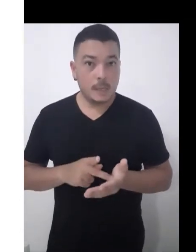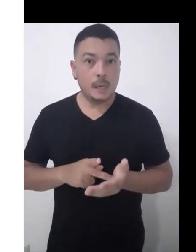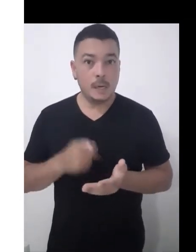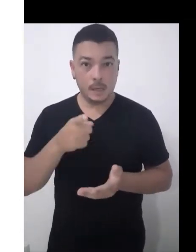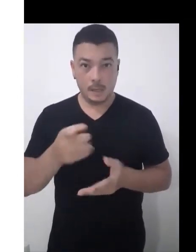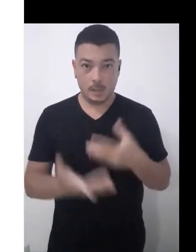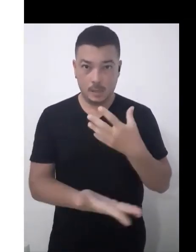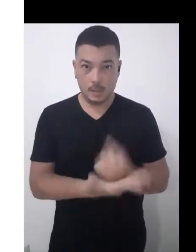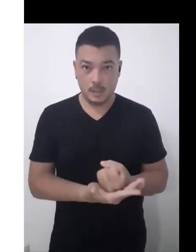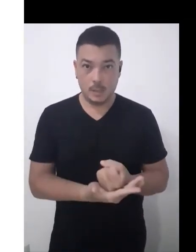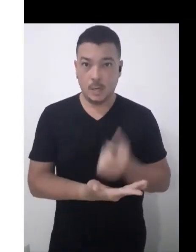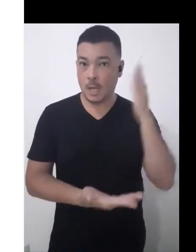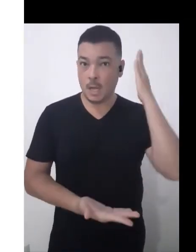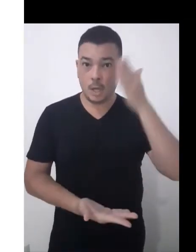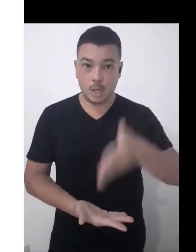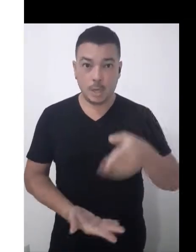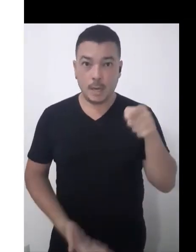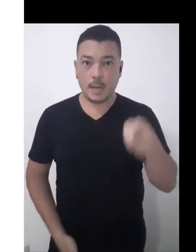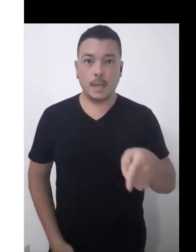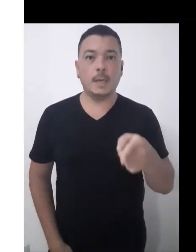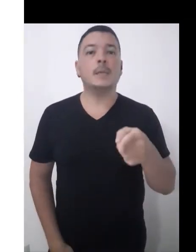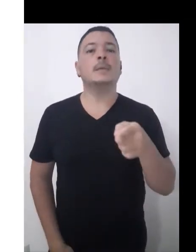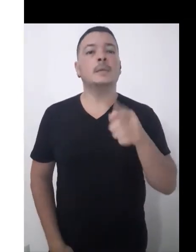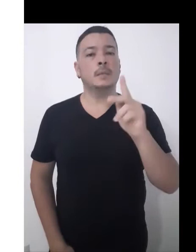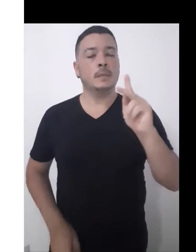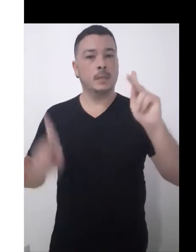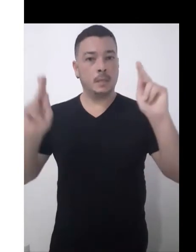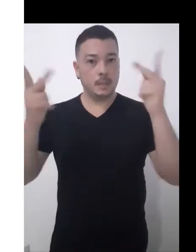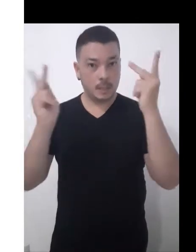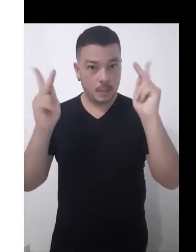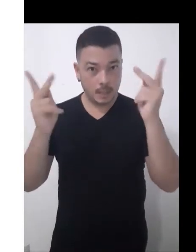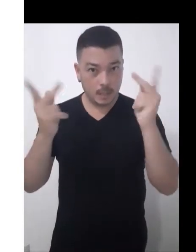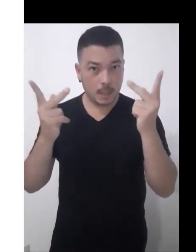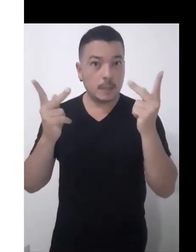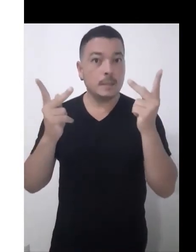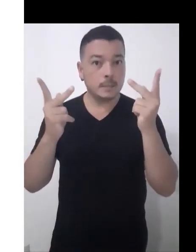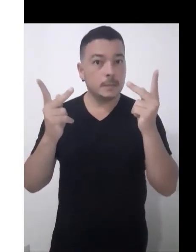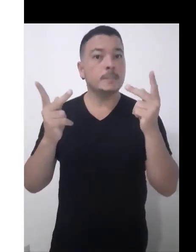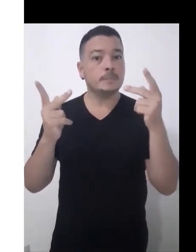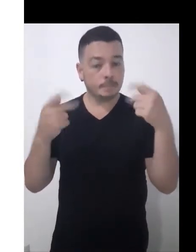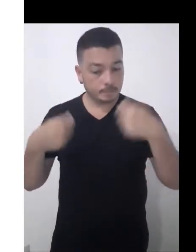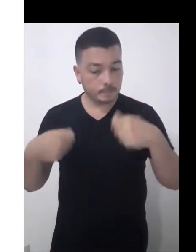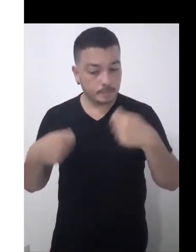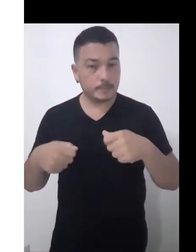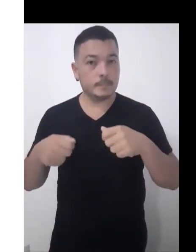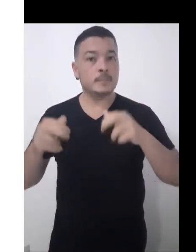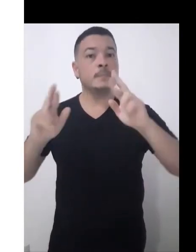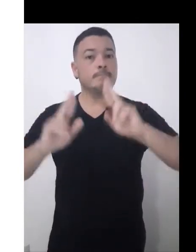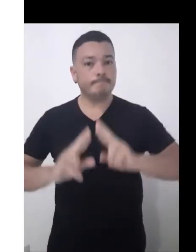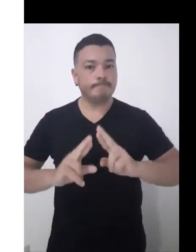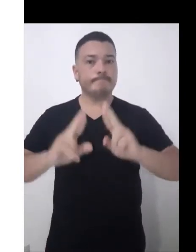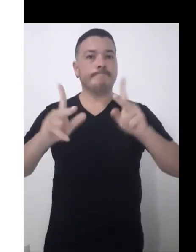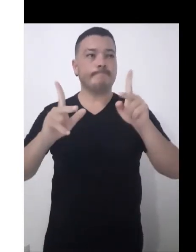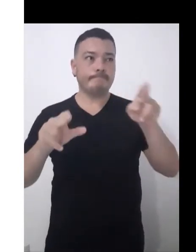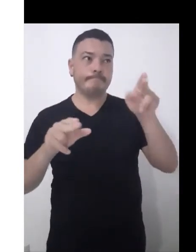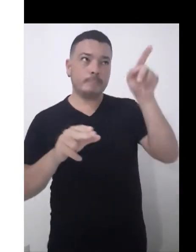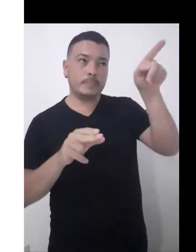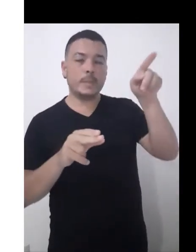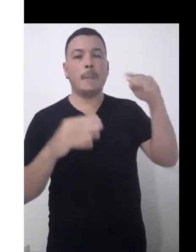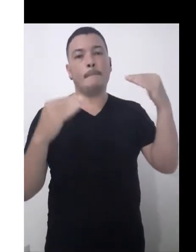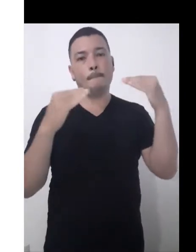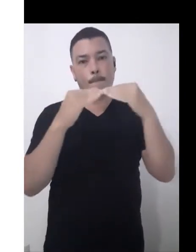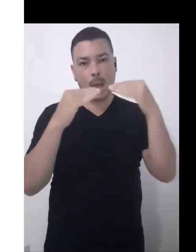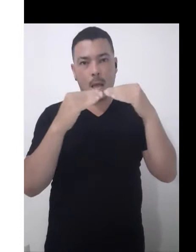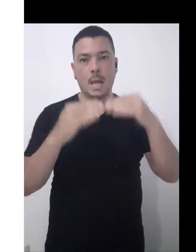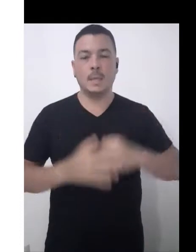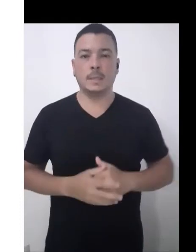no hardware, diretamente no hardware, né, no hardware propriamente dito, a gente vai proceder de forma bastante similar.